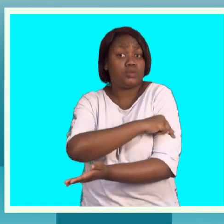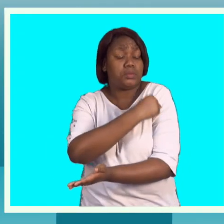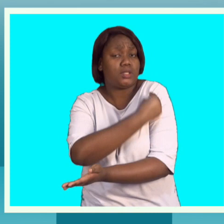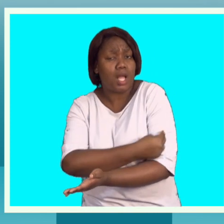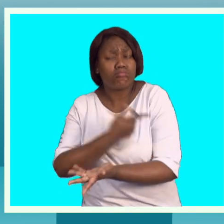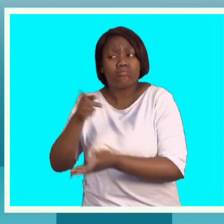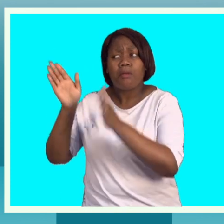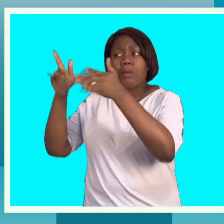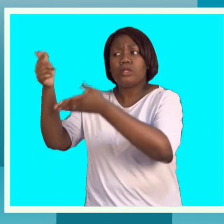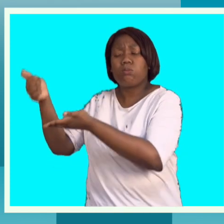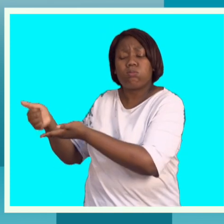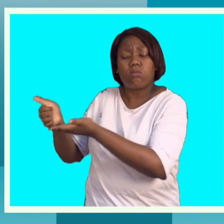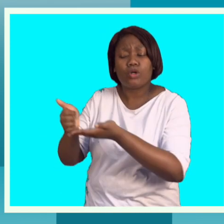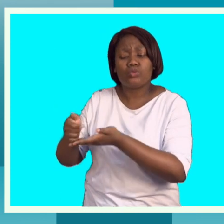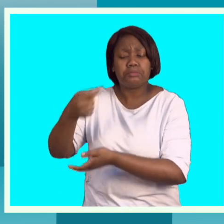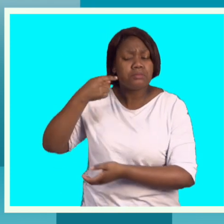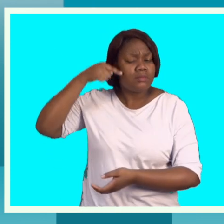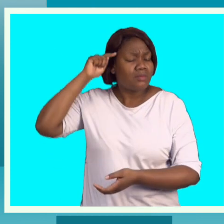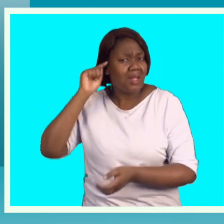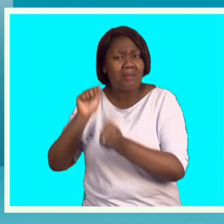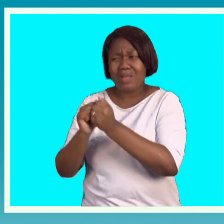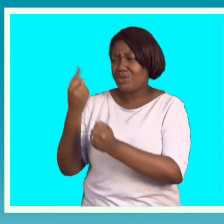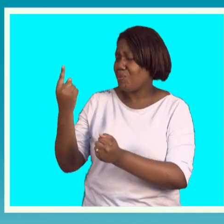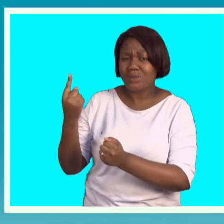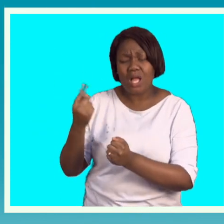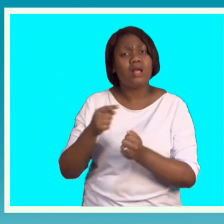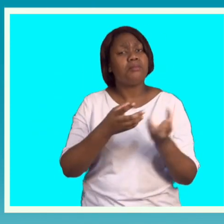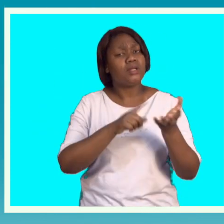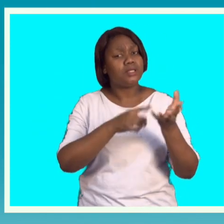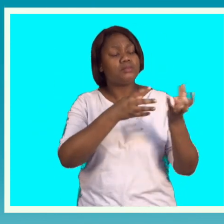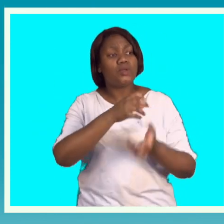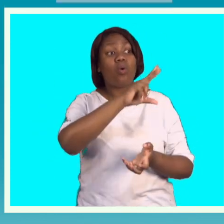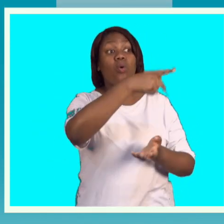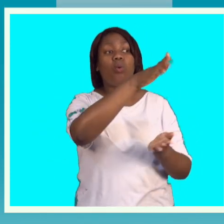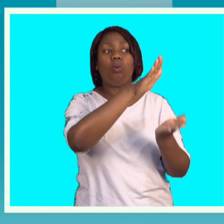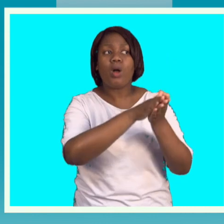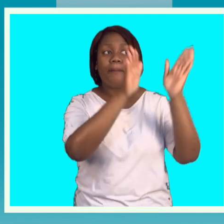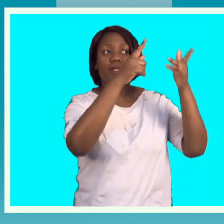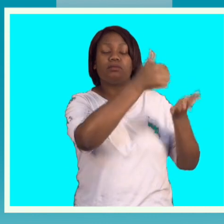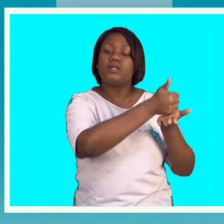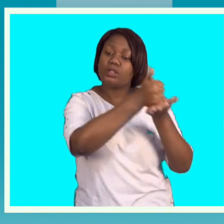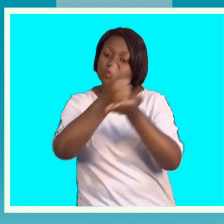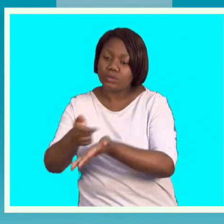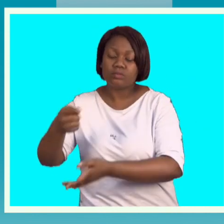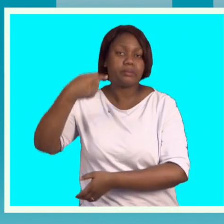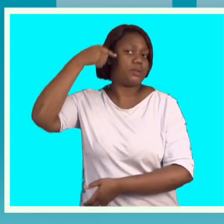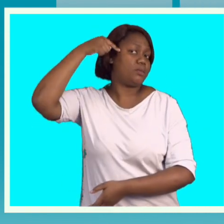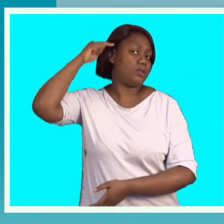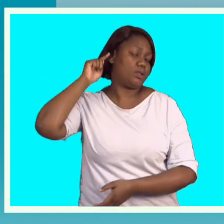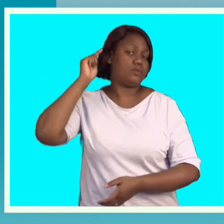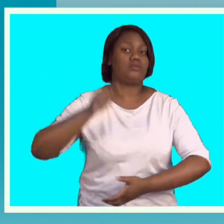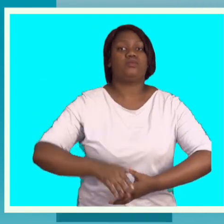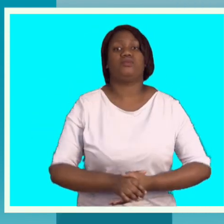Na ocasião, houve ainda espaço para encorajar o empresariado nacional a abraçar esta causa.